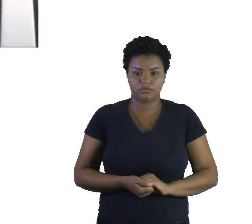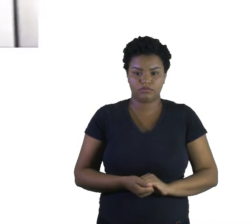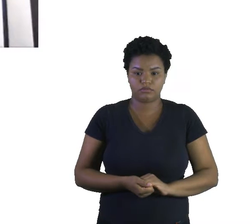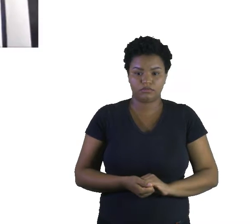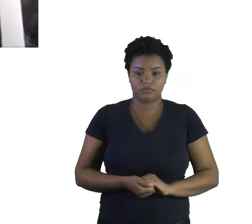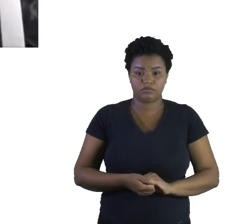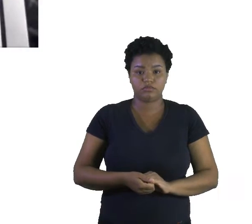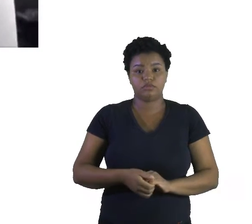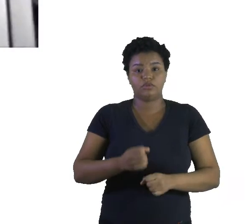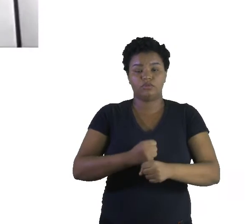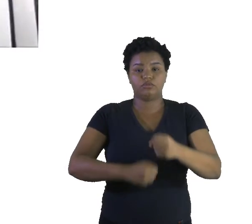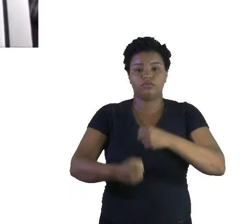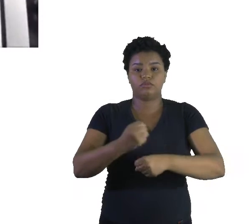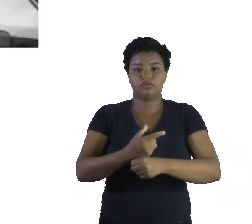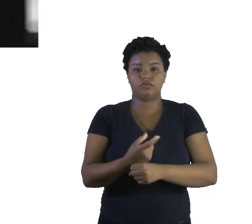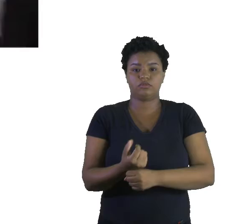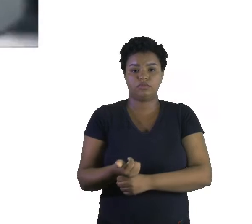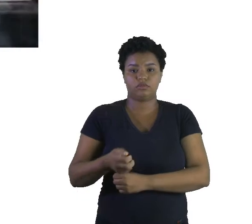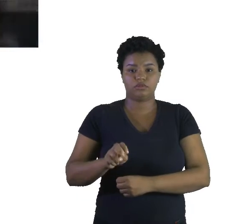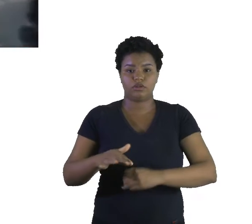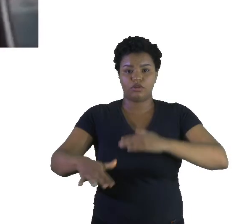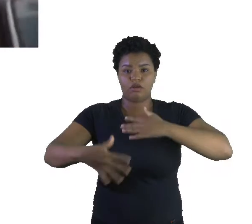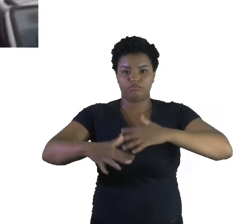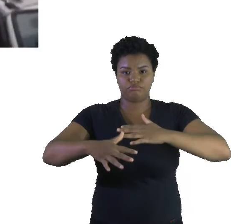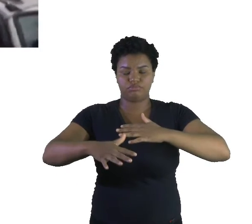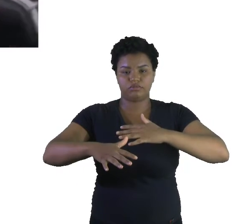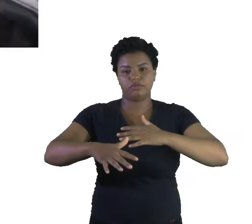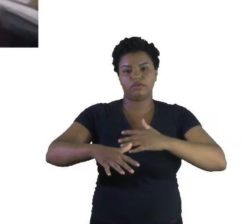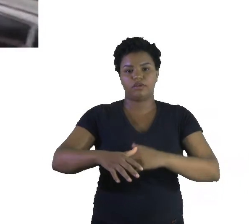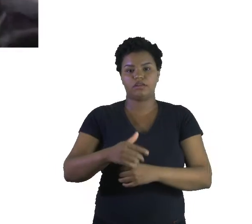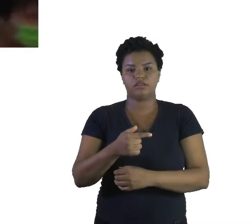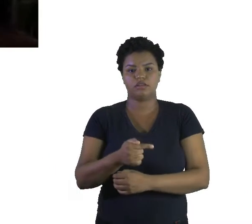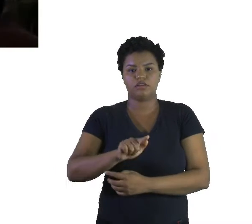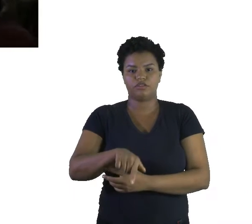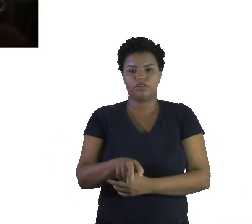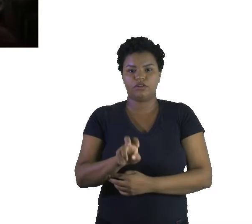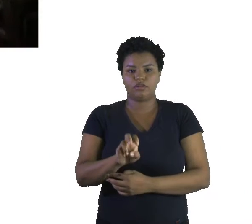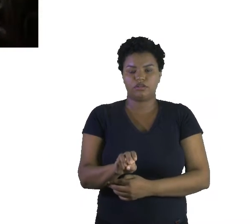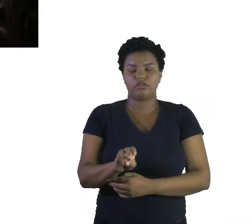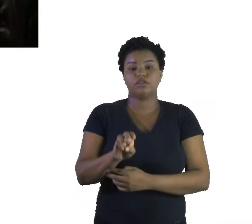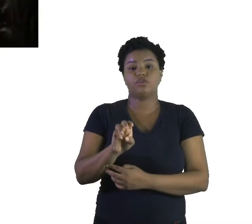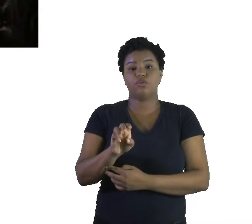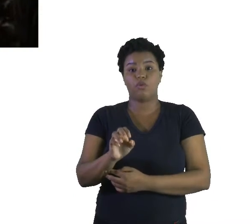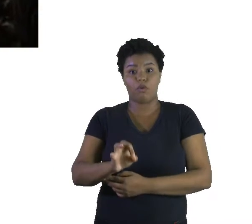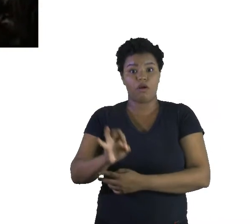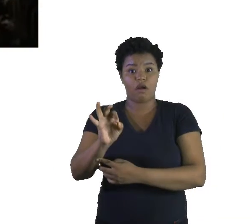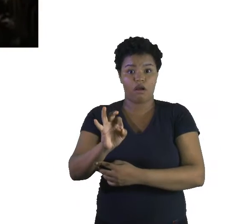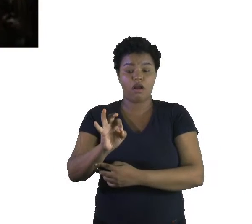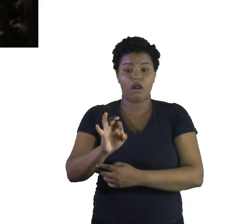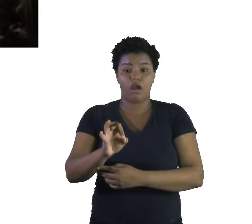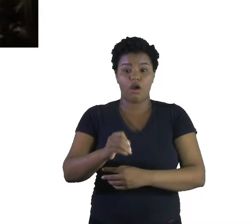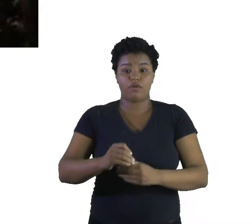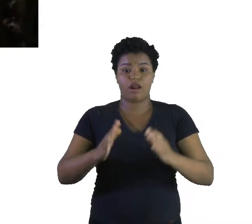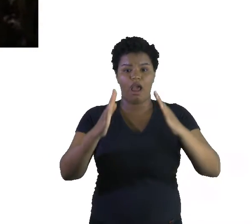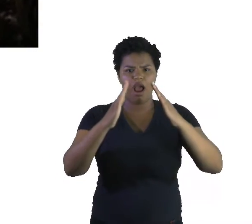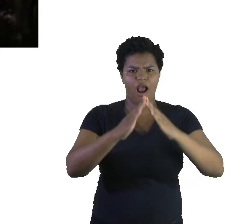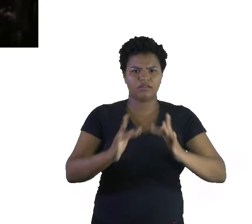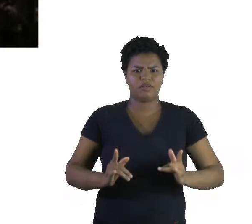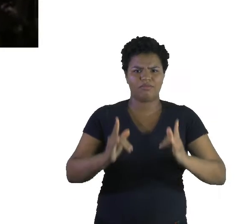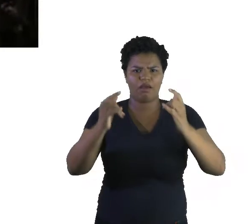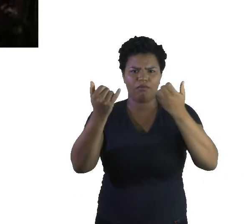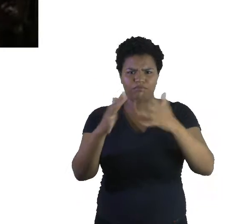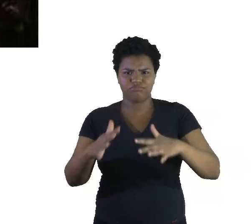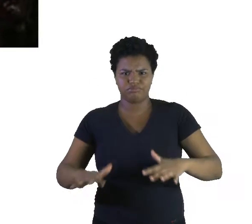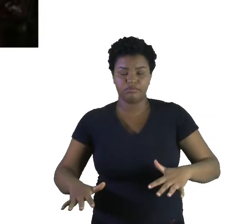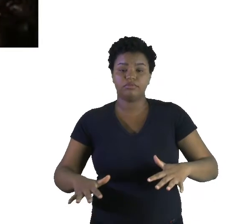Em 2015, um abalo sísmico de 7,5 graus de magnitude destruiu casas e templos no Nepal. 1.000